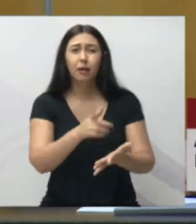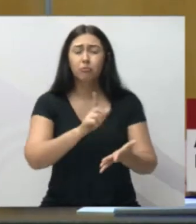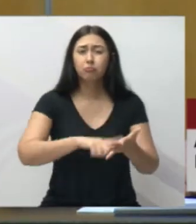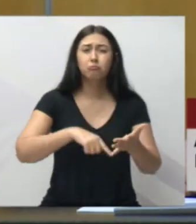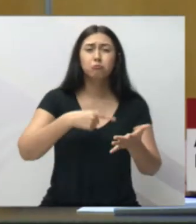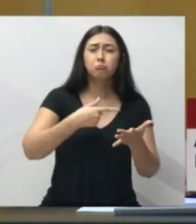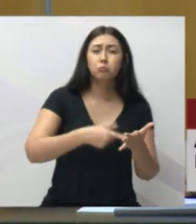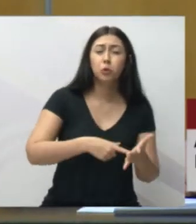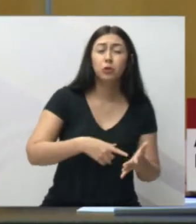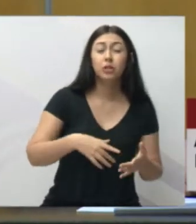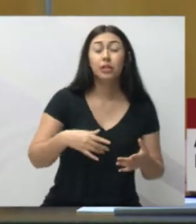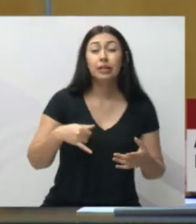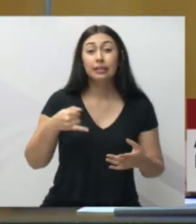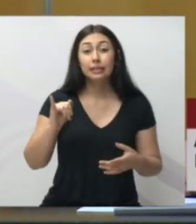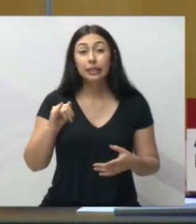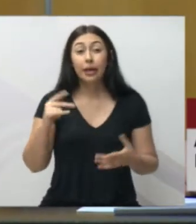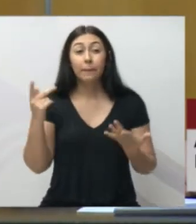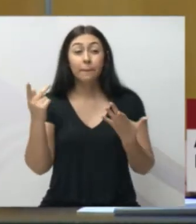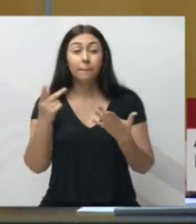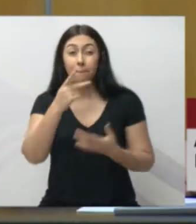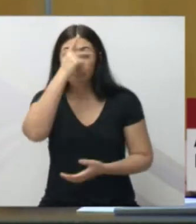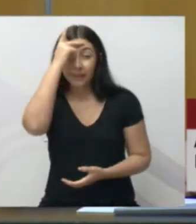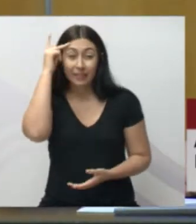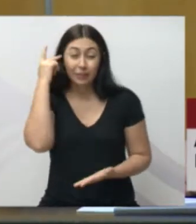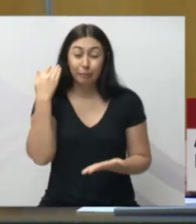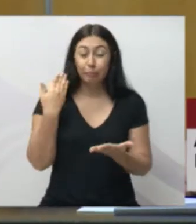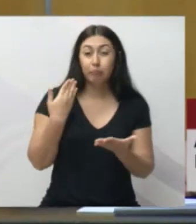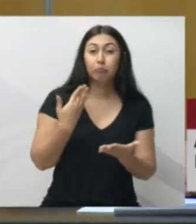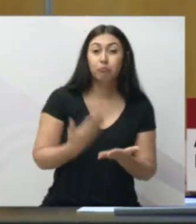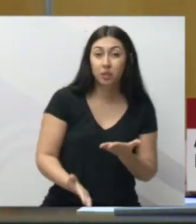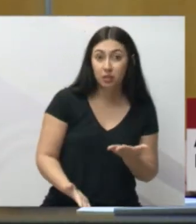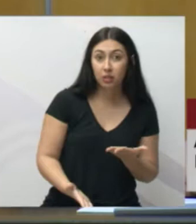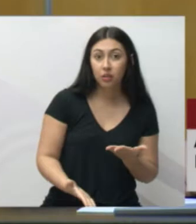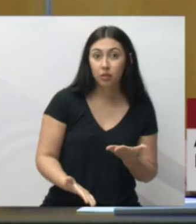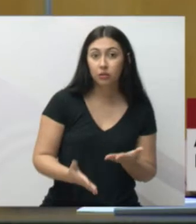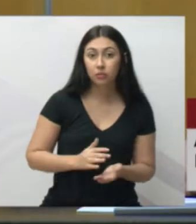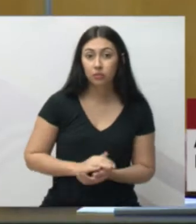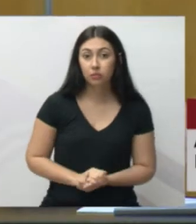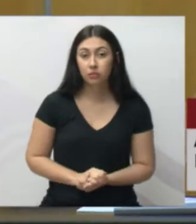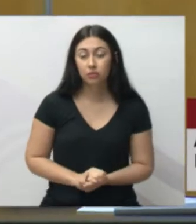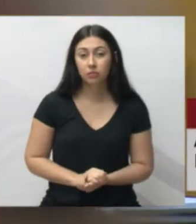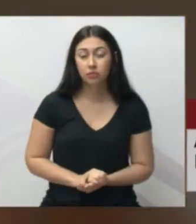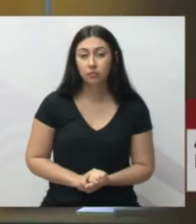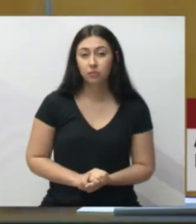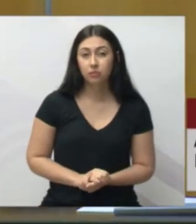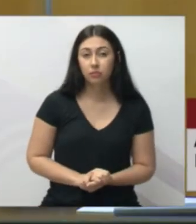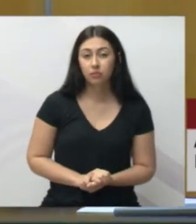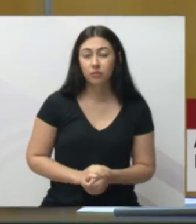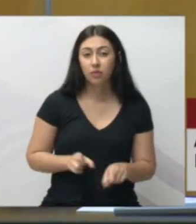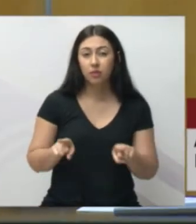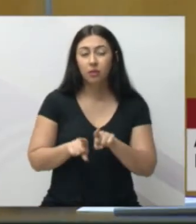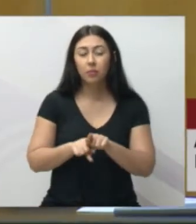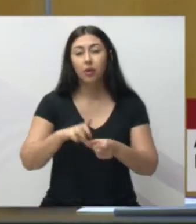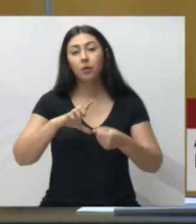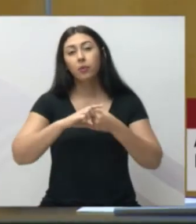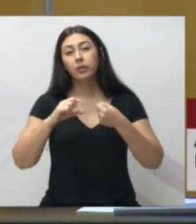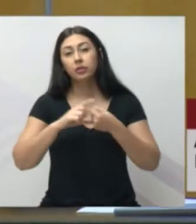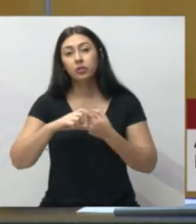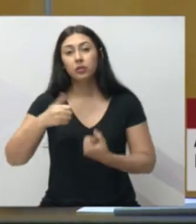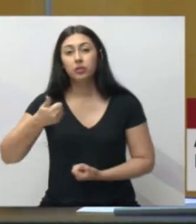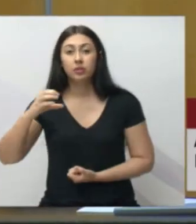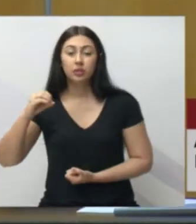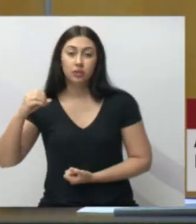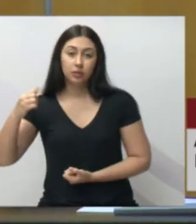agente público causador do dano, não se adequando ao caso subexame. Considerando que o artigo 110 da